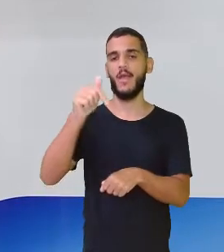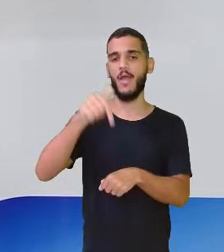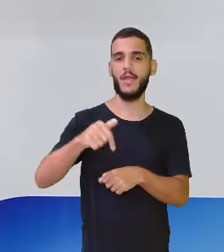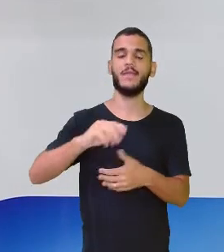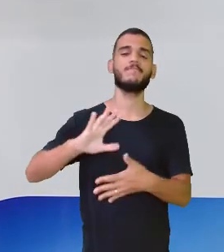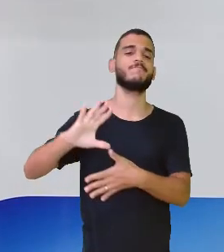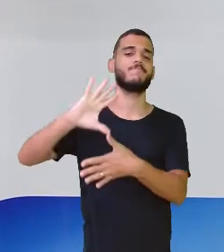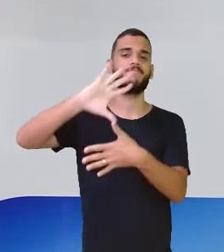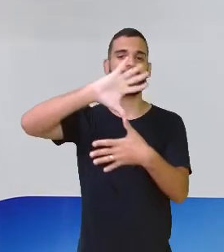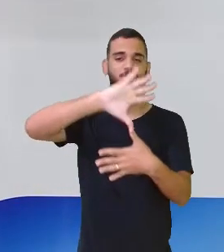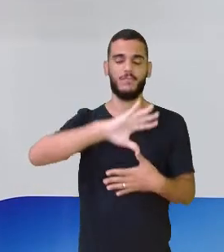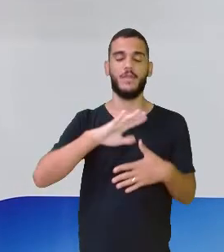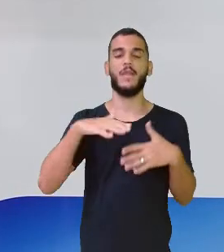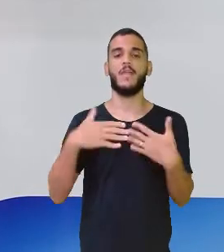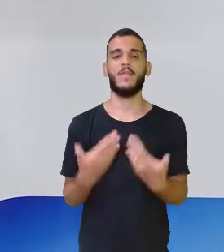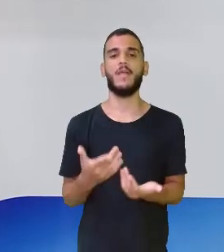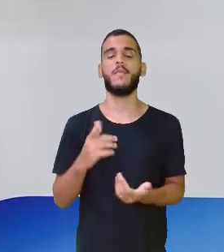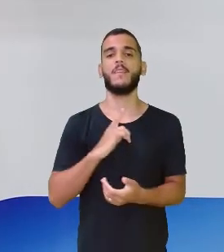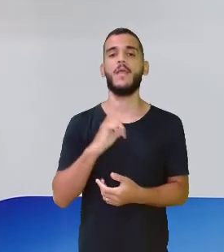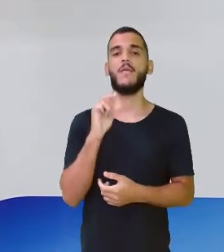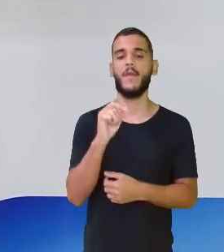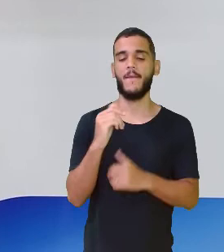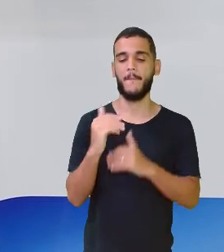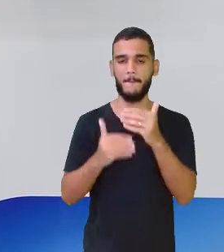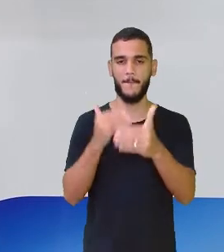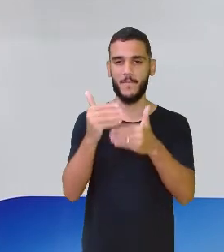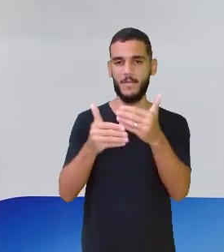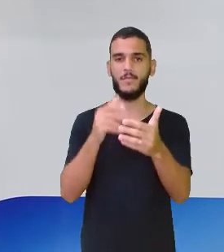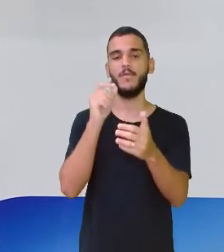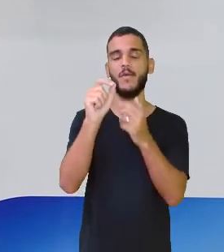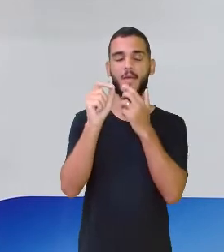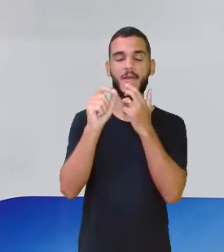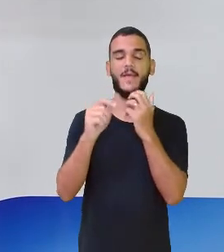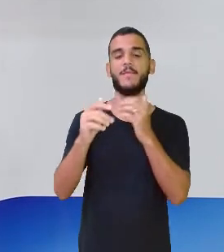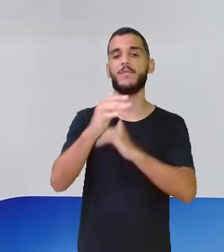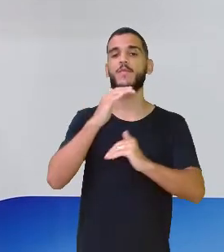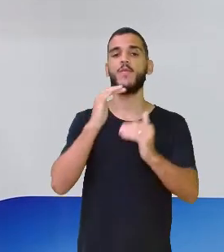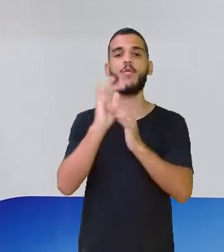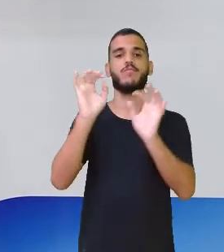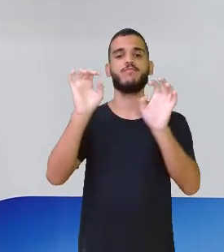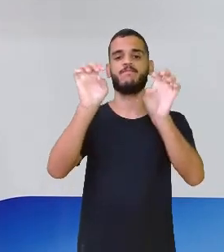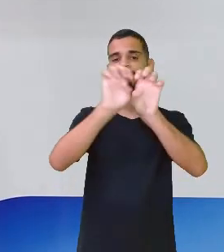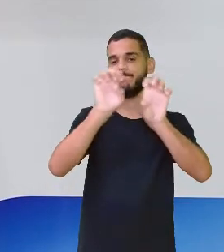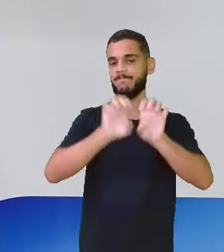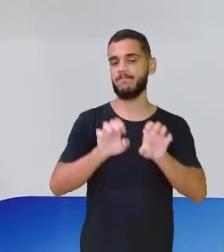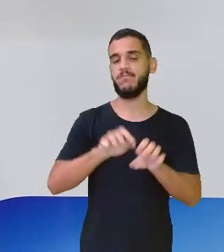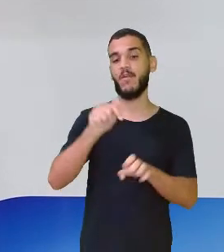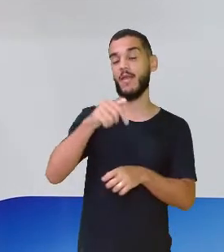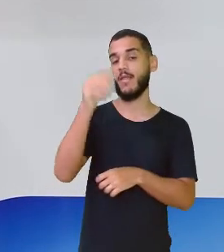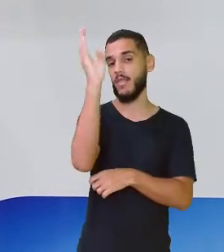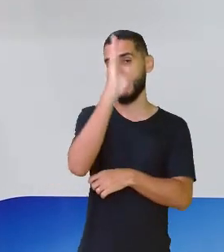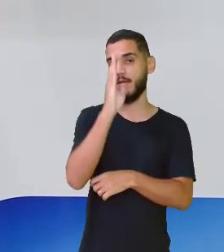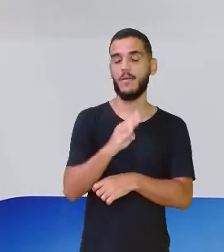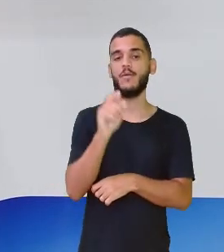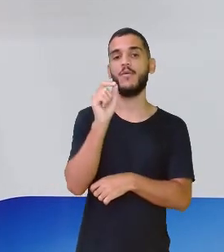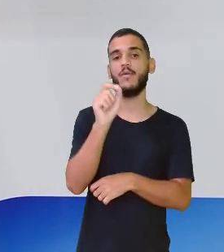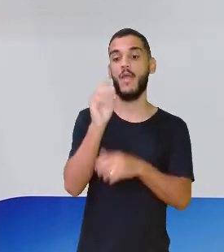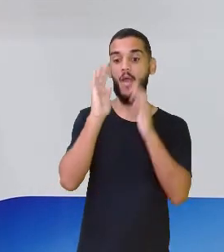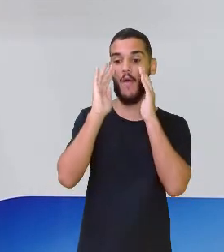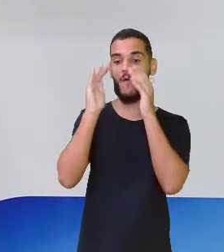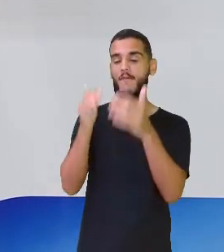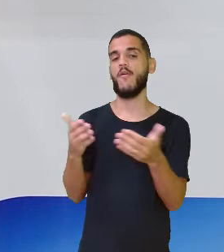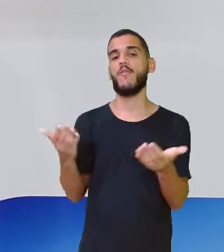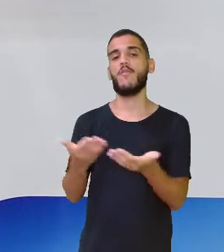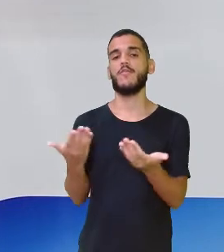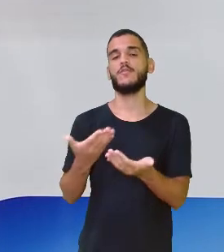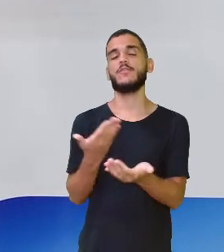na América, a gente teve o desenvolvimento de toda a estrutura, ao menos aqui no Brasil, que é o foco que a gente vai